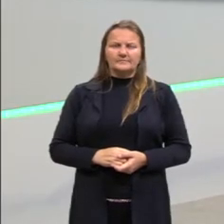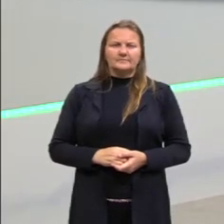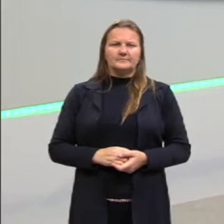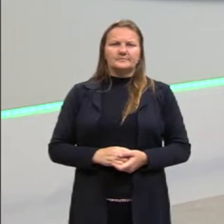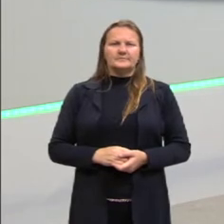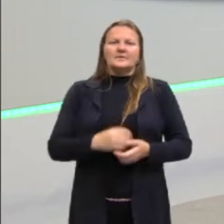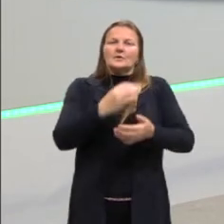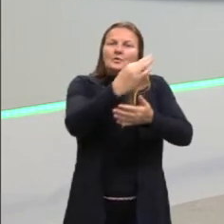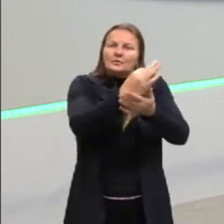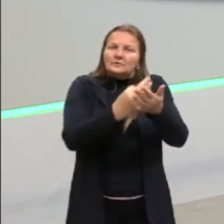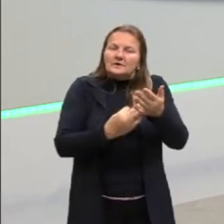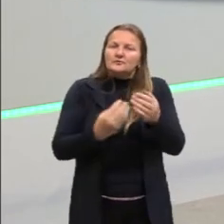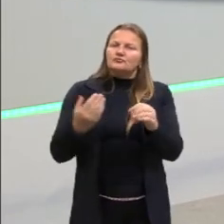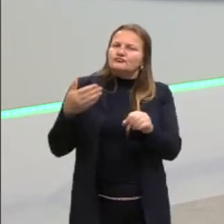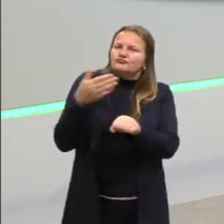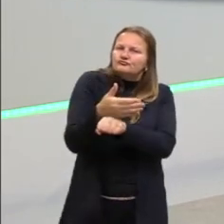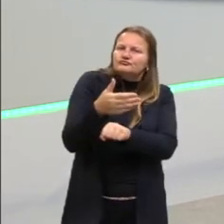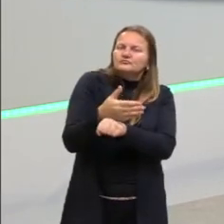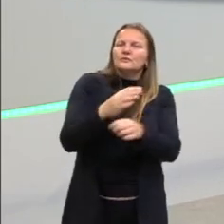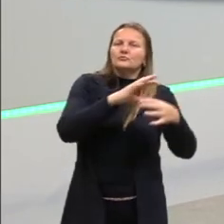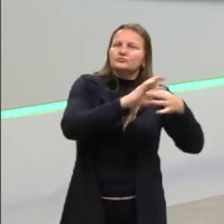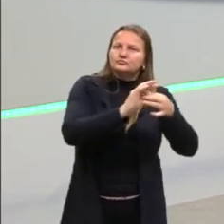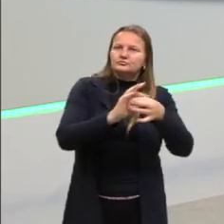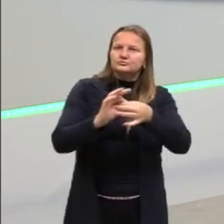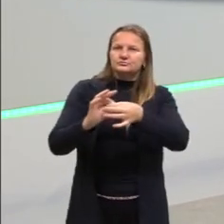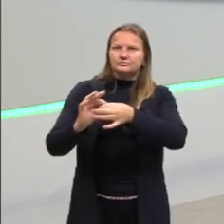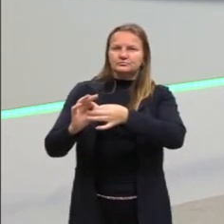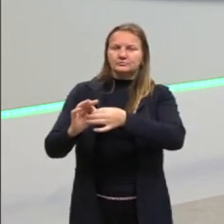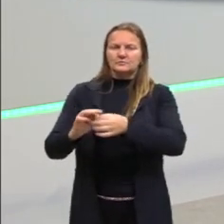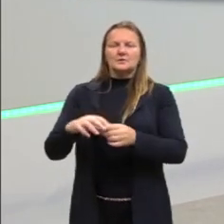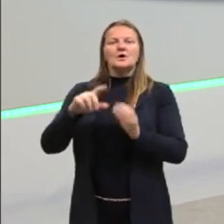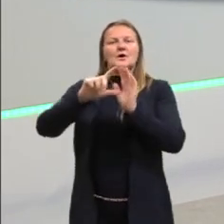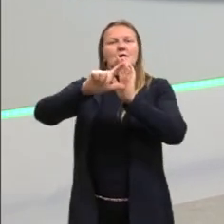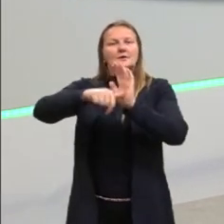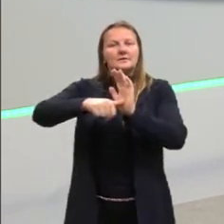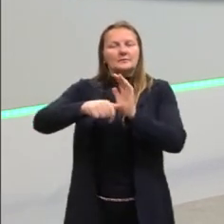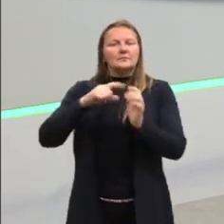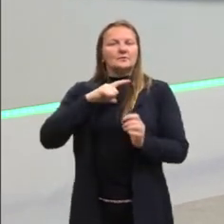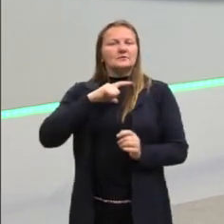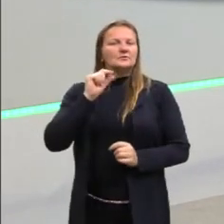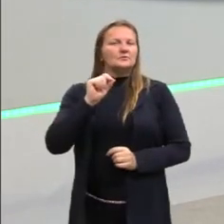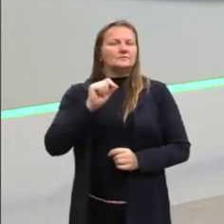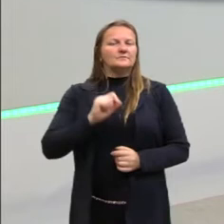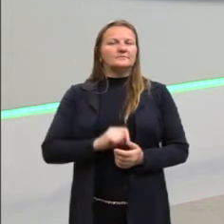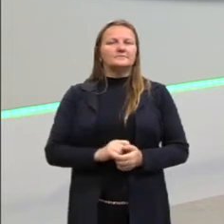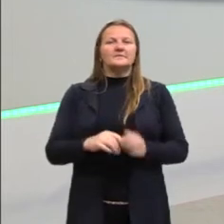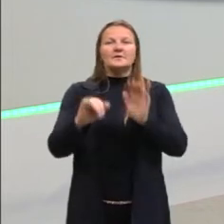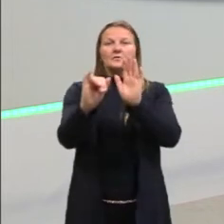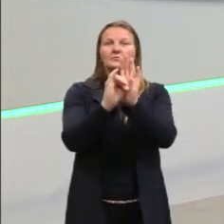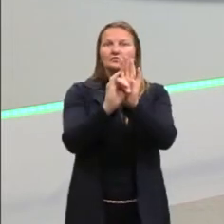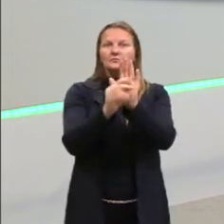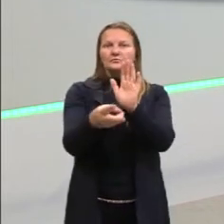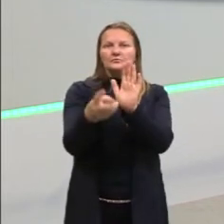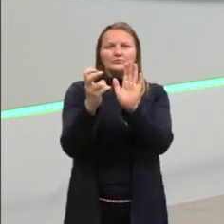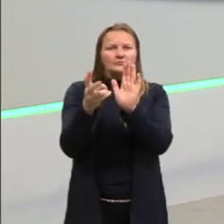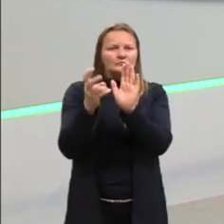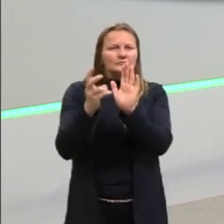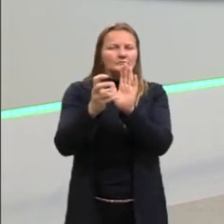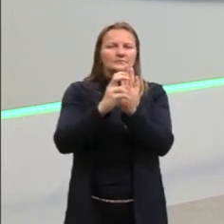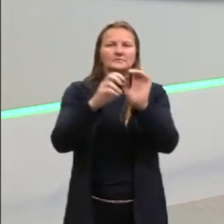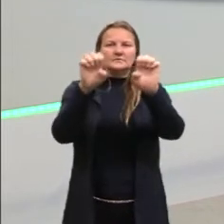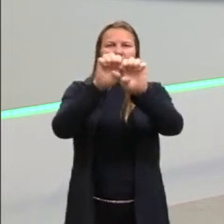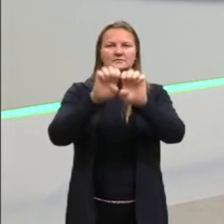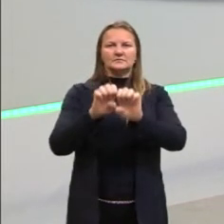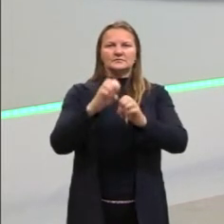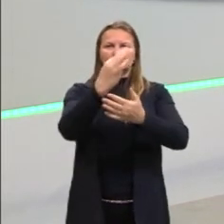que um texto ele pertence a um contexto. Depois disso, a gente tem identificar os elementos de estruturação